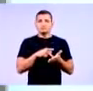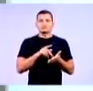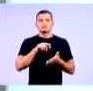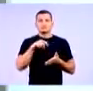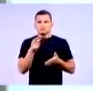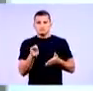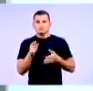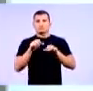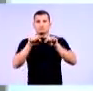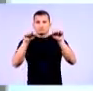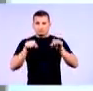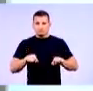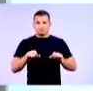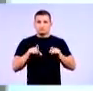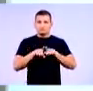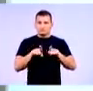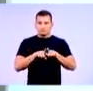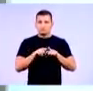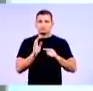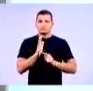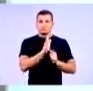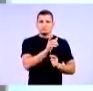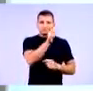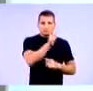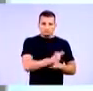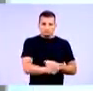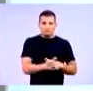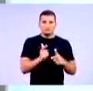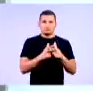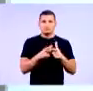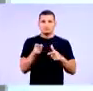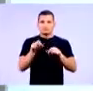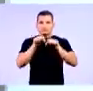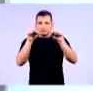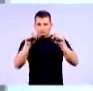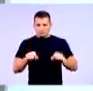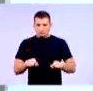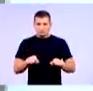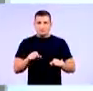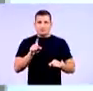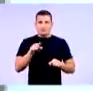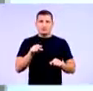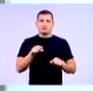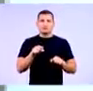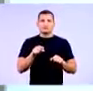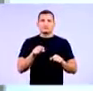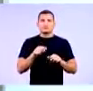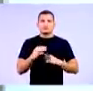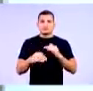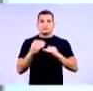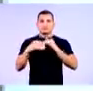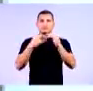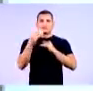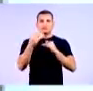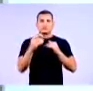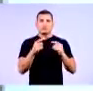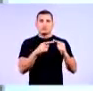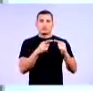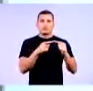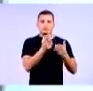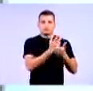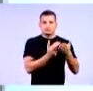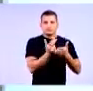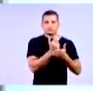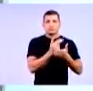também vai atender à realidade do cliente, porque o sistema ele é desenvolvido com base no diagrama. E a gente conhecer